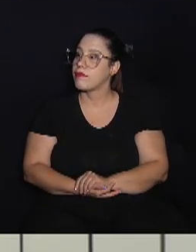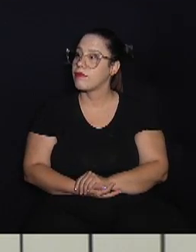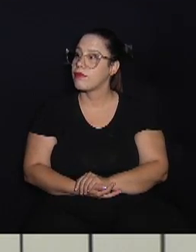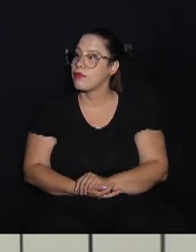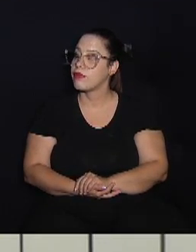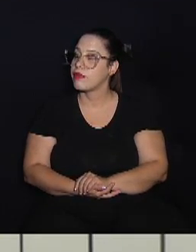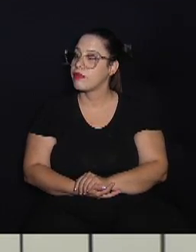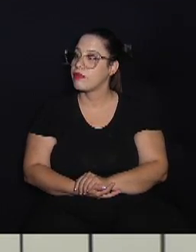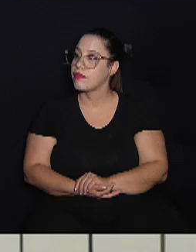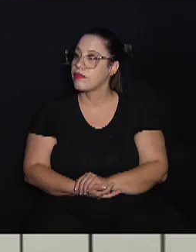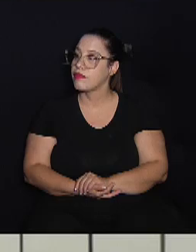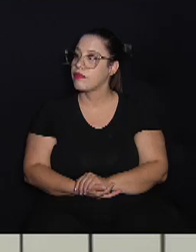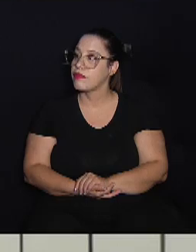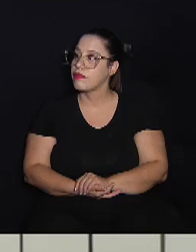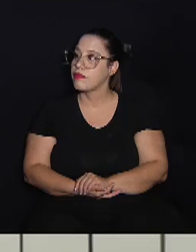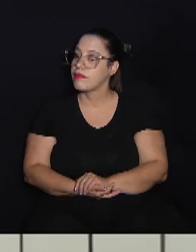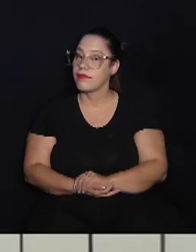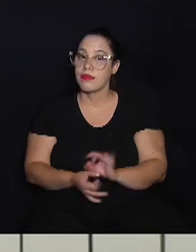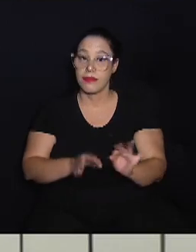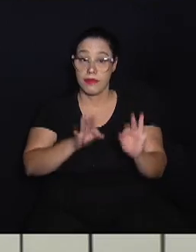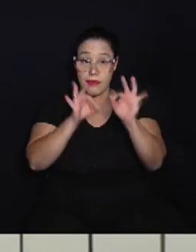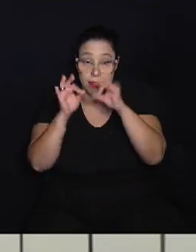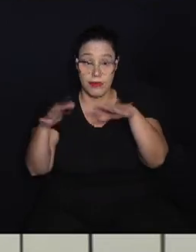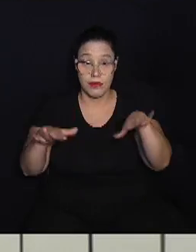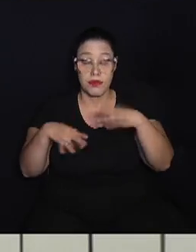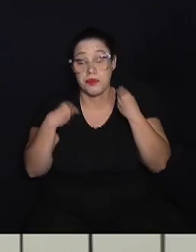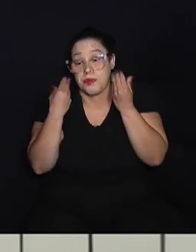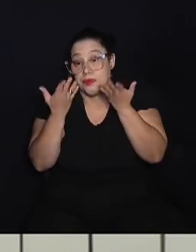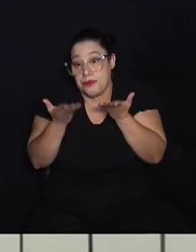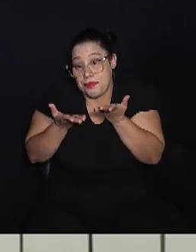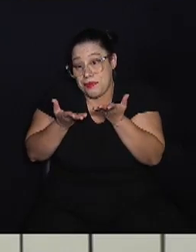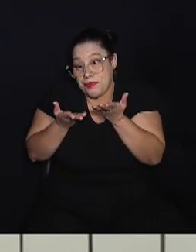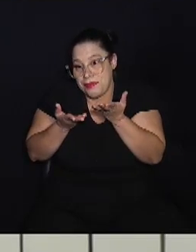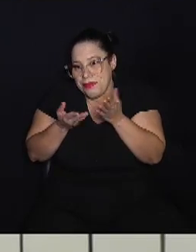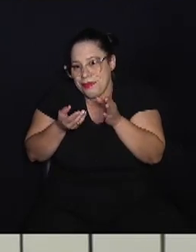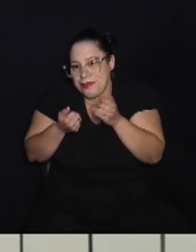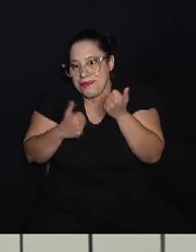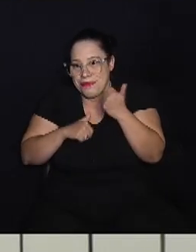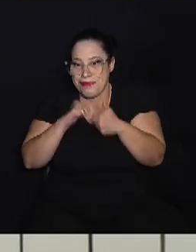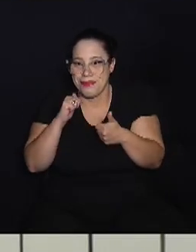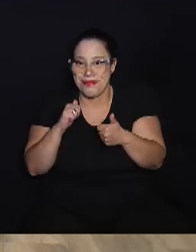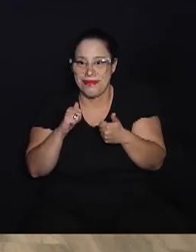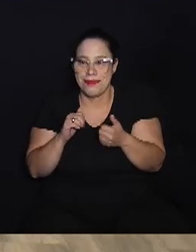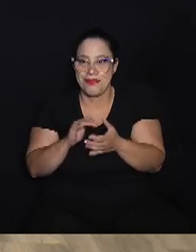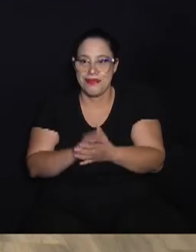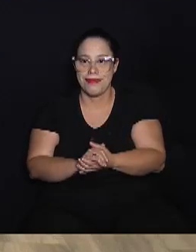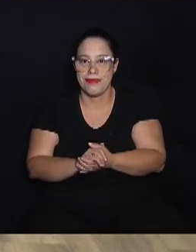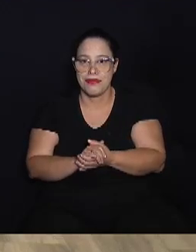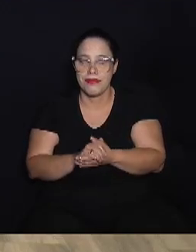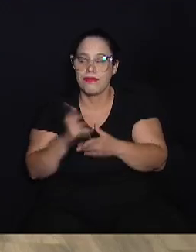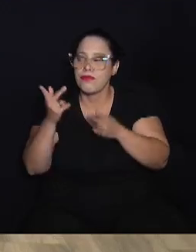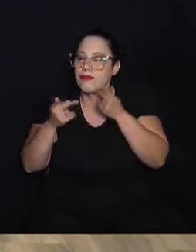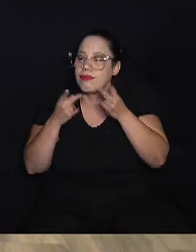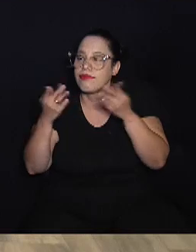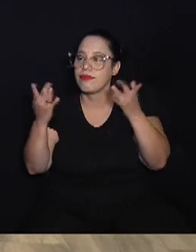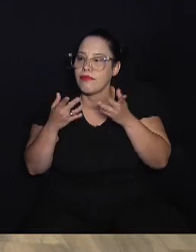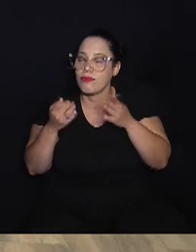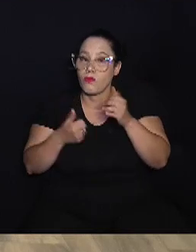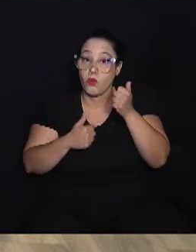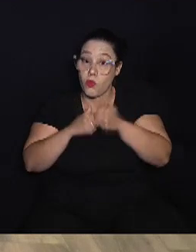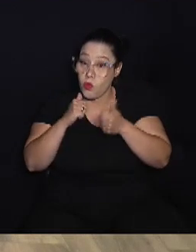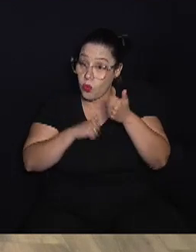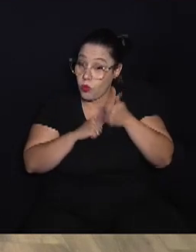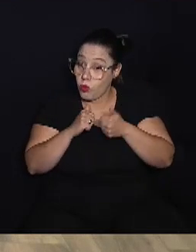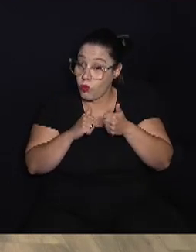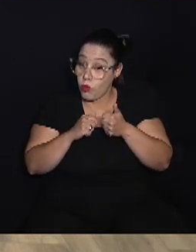youtube.com/vôleirenata340, caso você queira conferir como vai ser essa partida. E a gente fala agora sobre